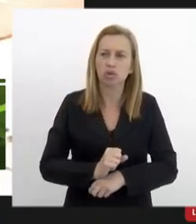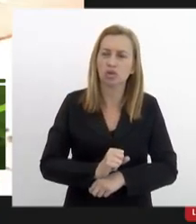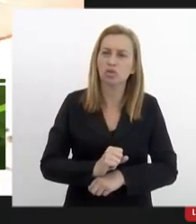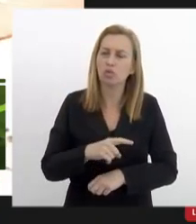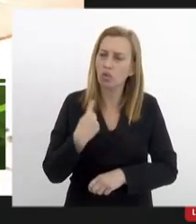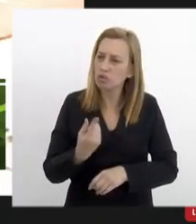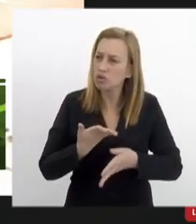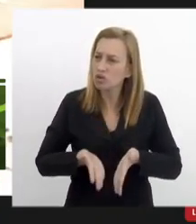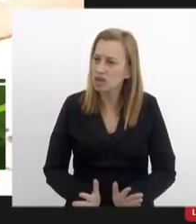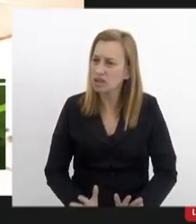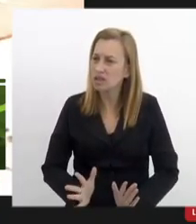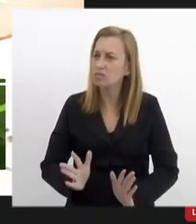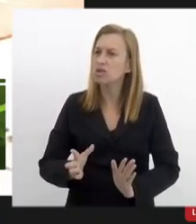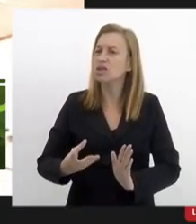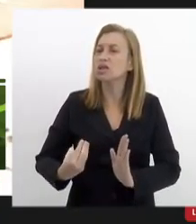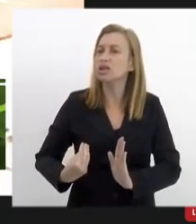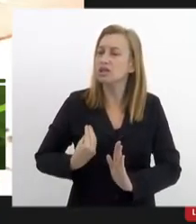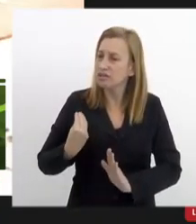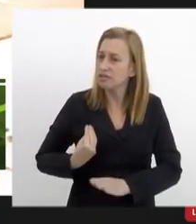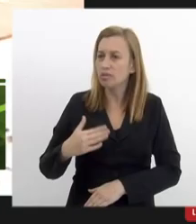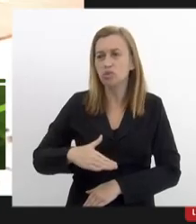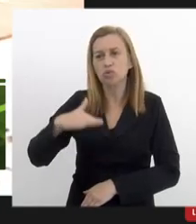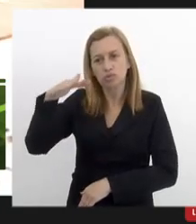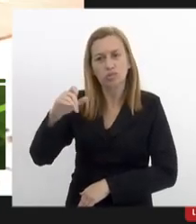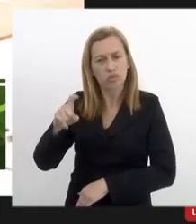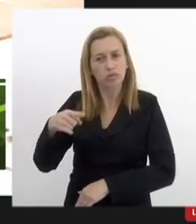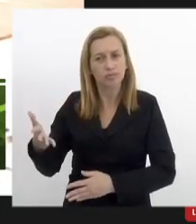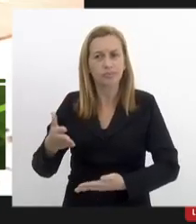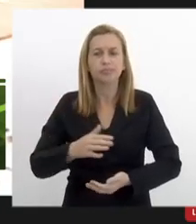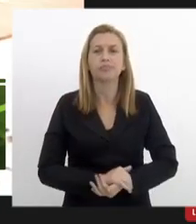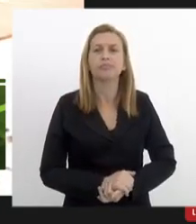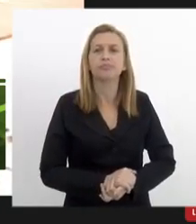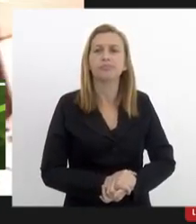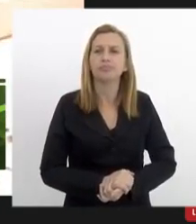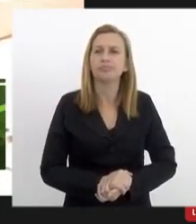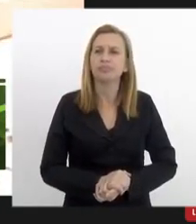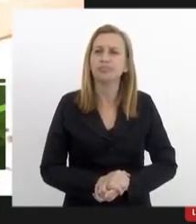nascemos e vivemos.